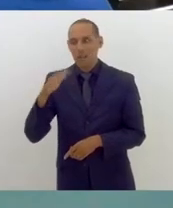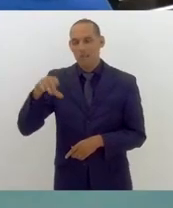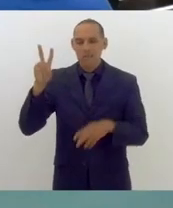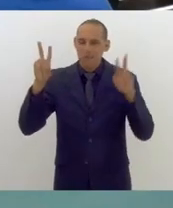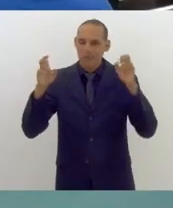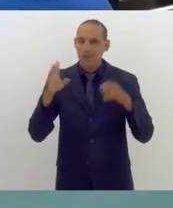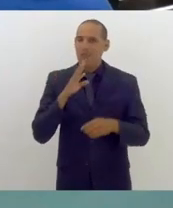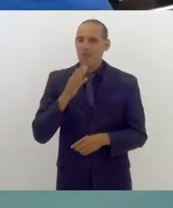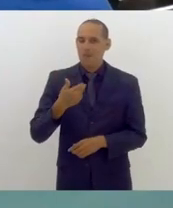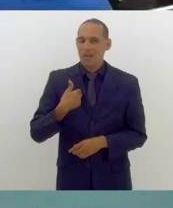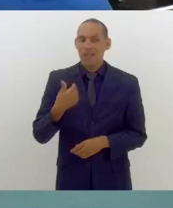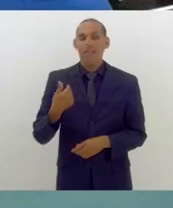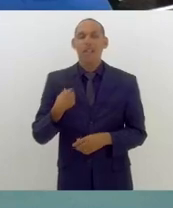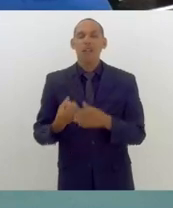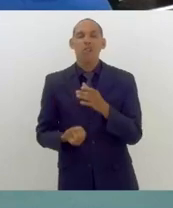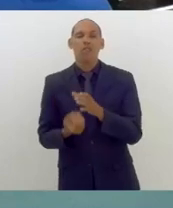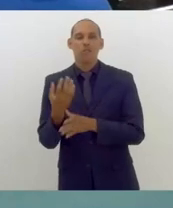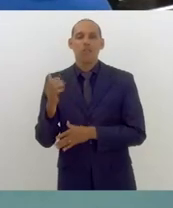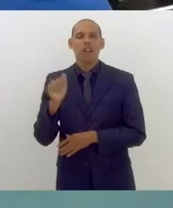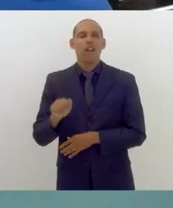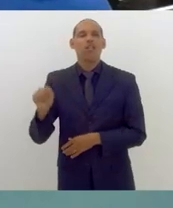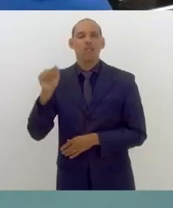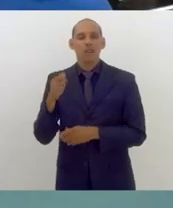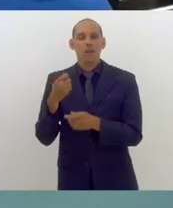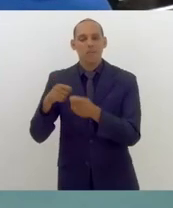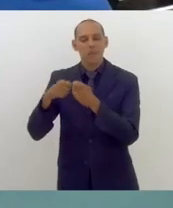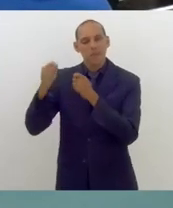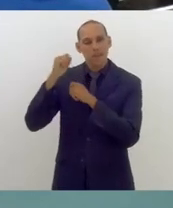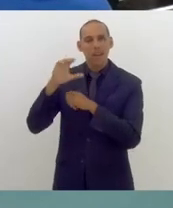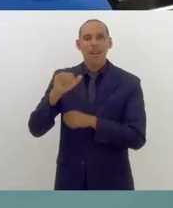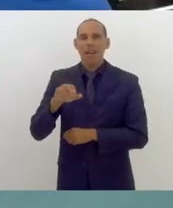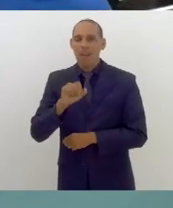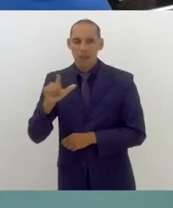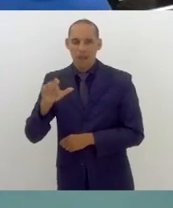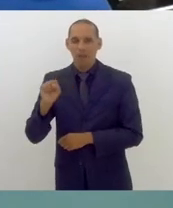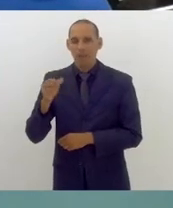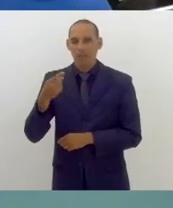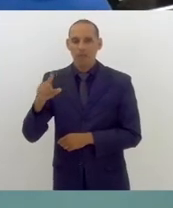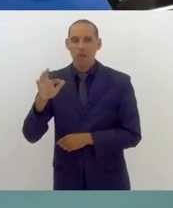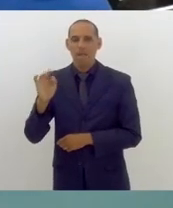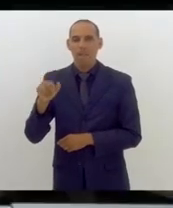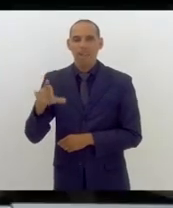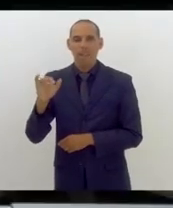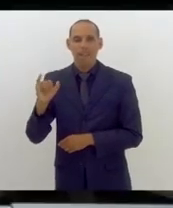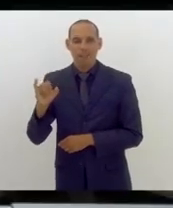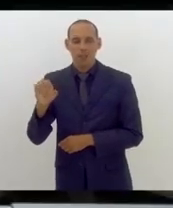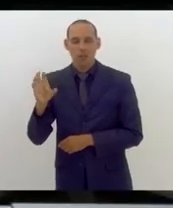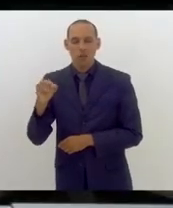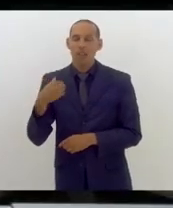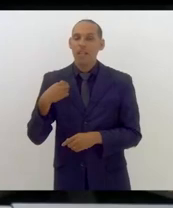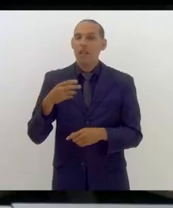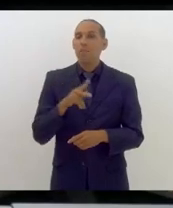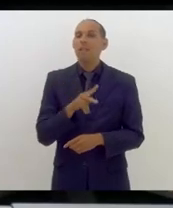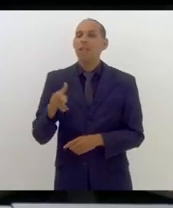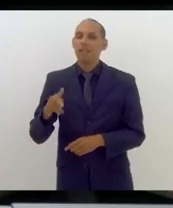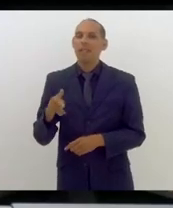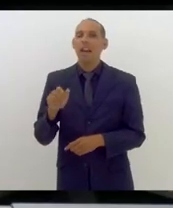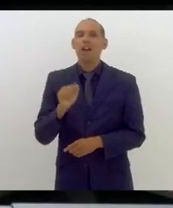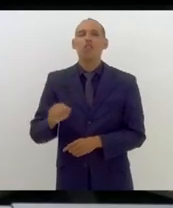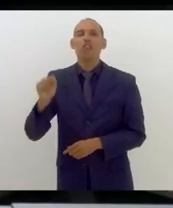da associação de pescador do canal do Rio São Francisco e sou presidente da associação de pescadores da Bahia de